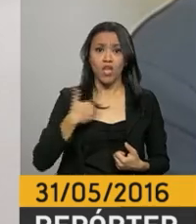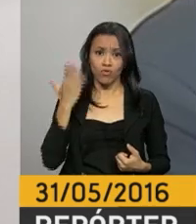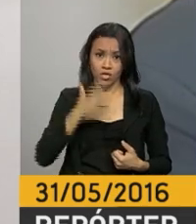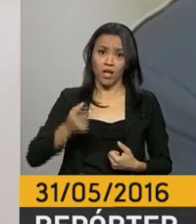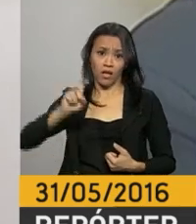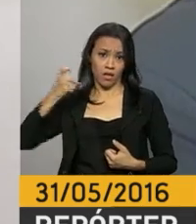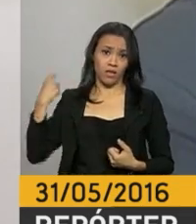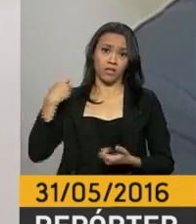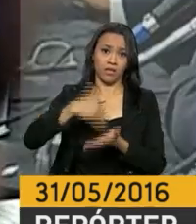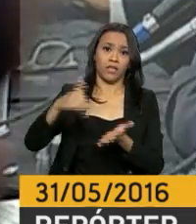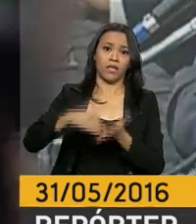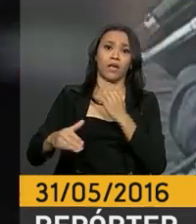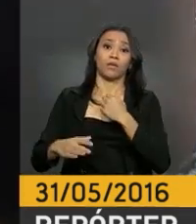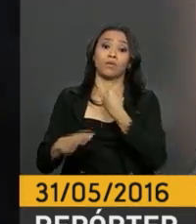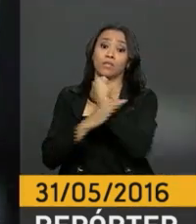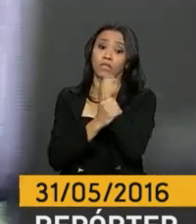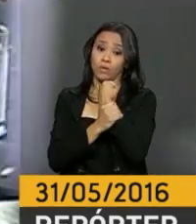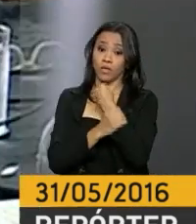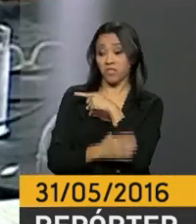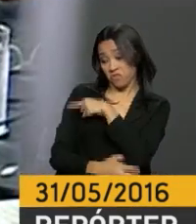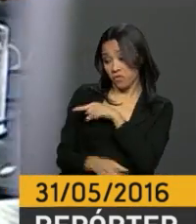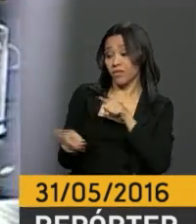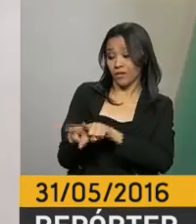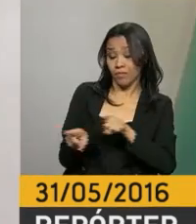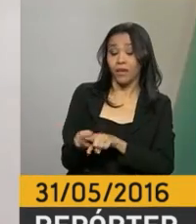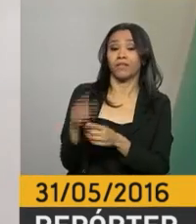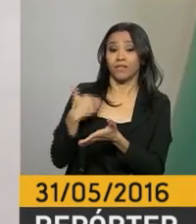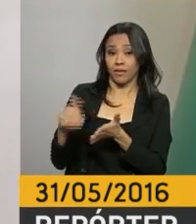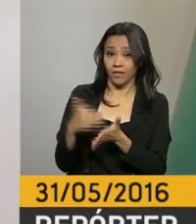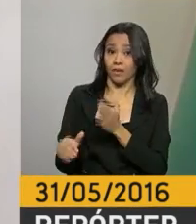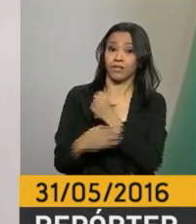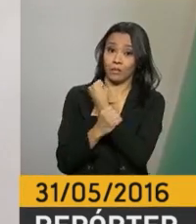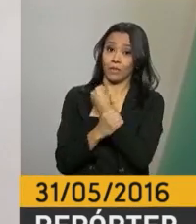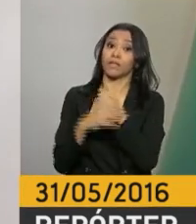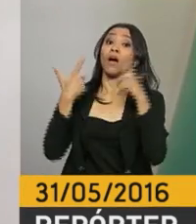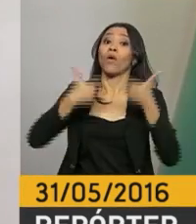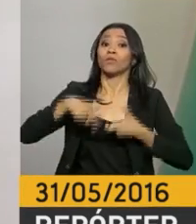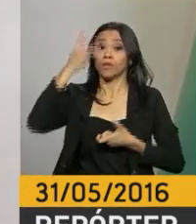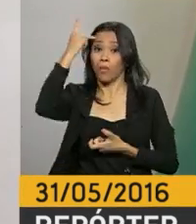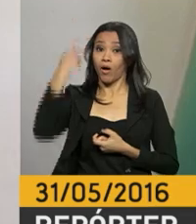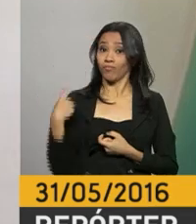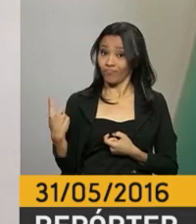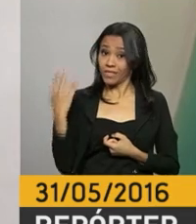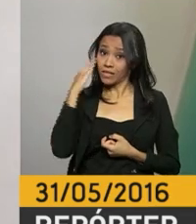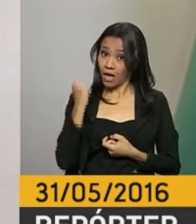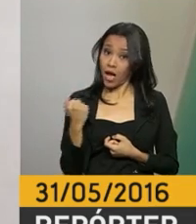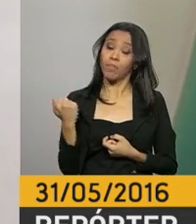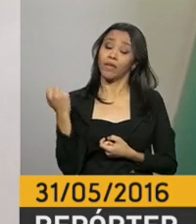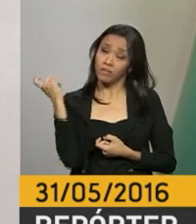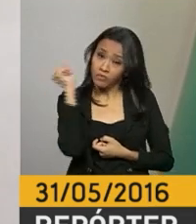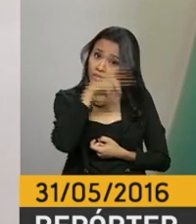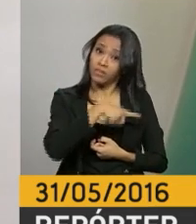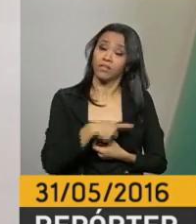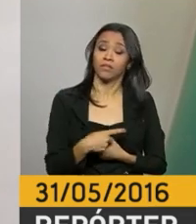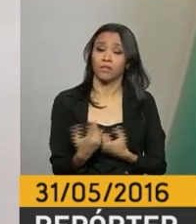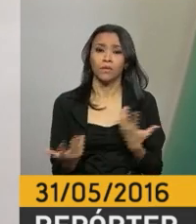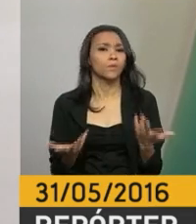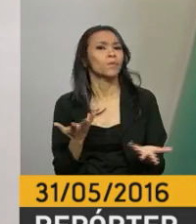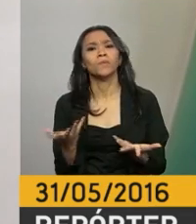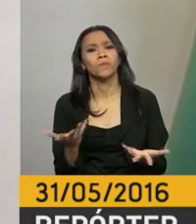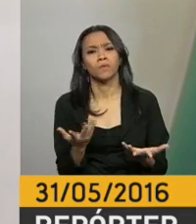da Segurança, e você foi também secretário da Segurança em São Paulo. Nós sabemos das dificuldades, muitas vezes, de ordem